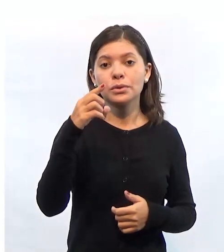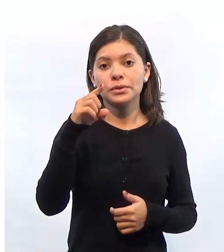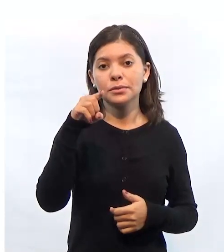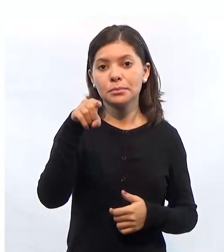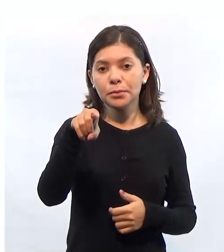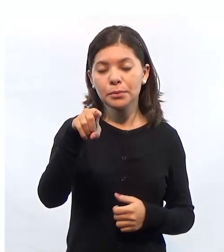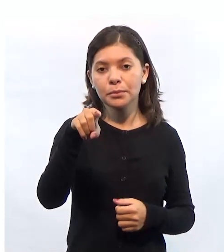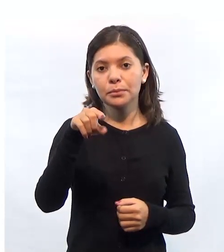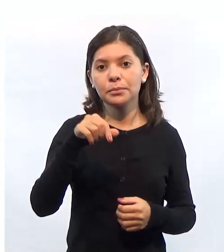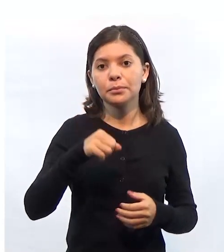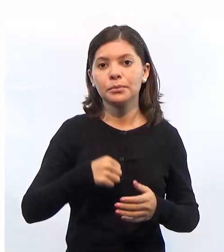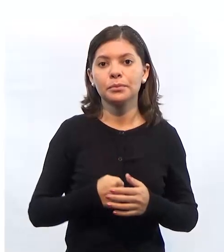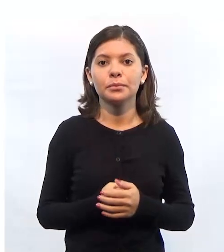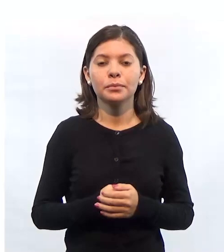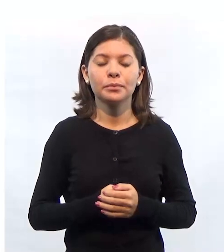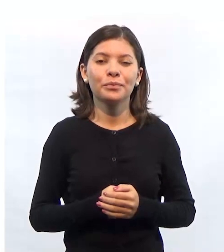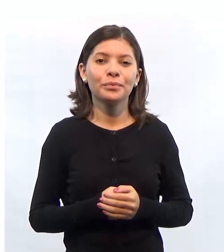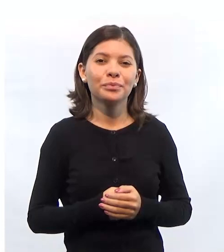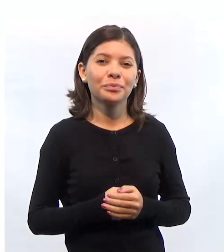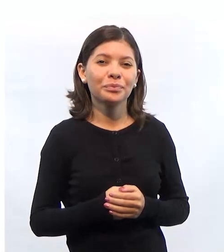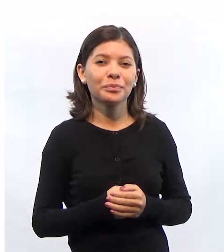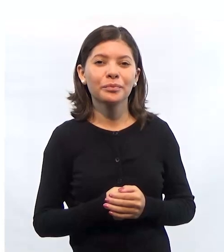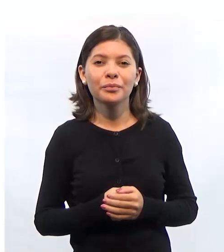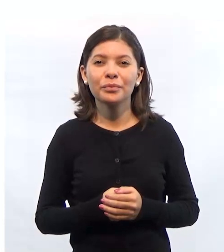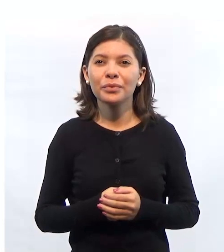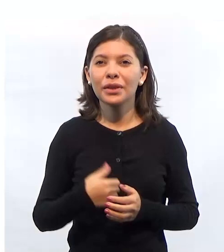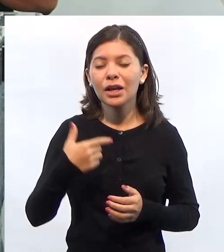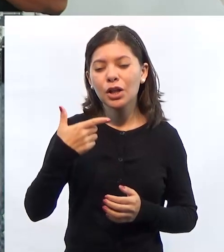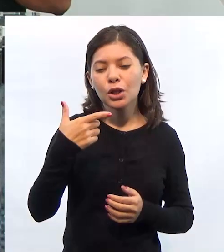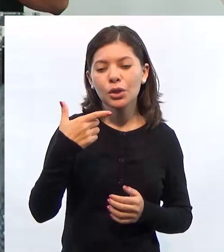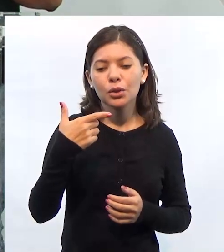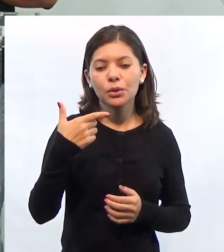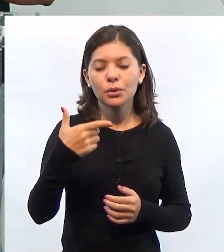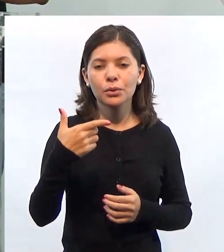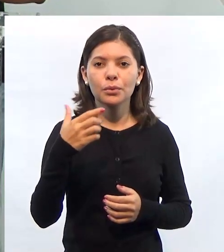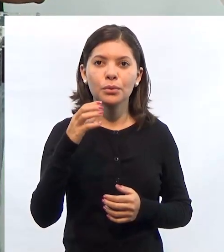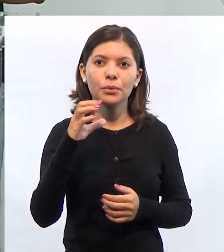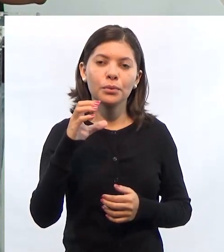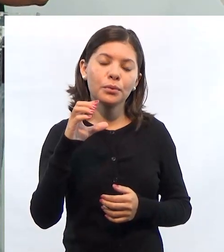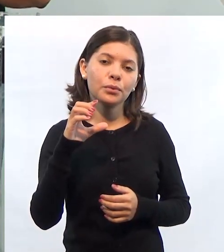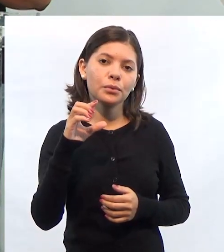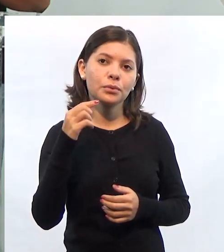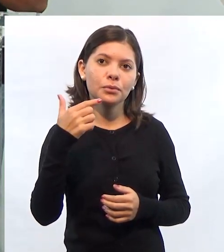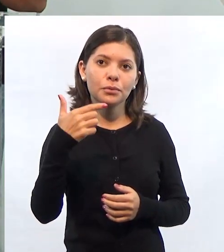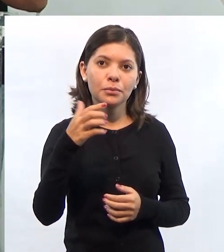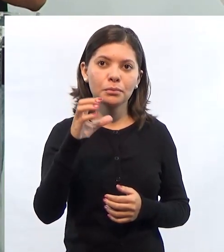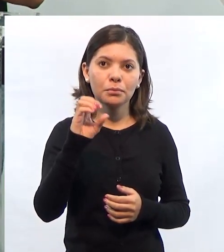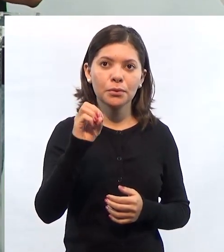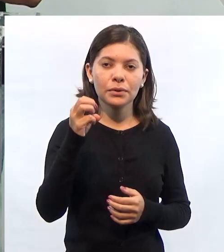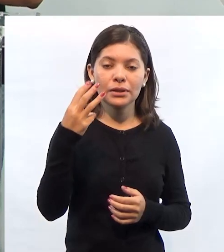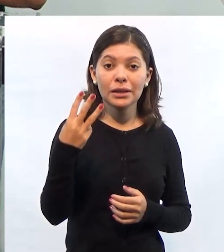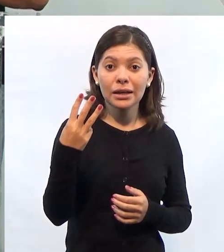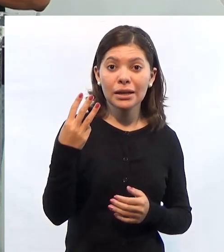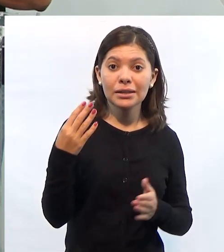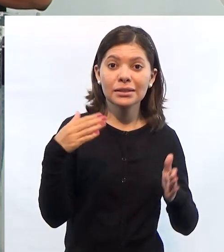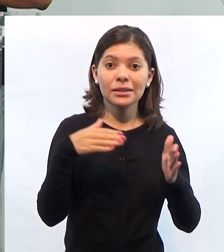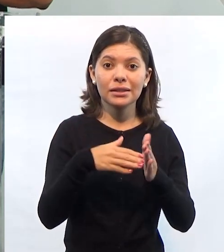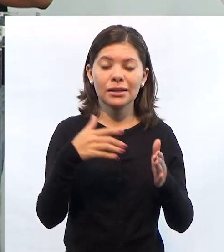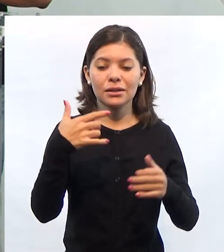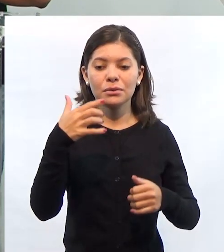2000 aí 2003 a 2001 então 2002